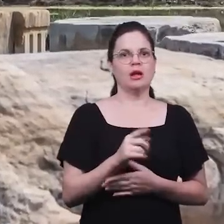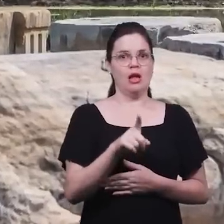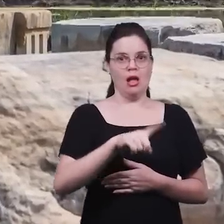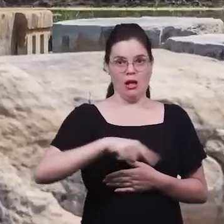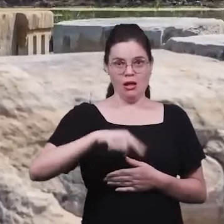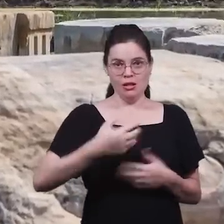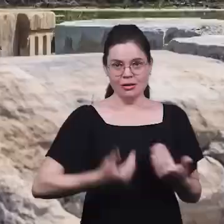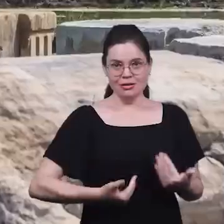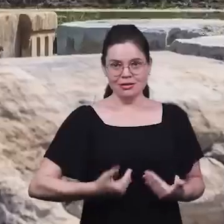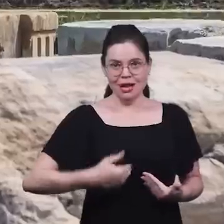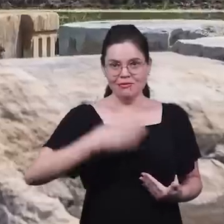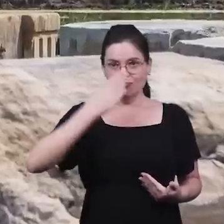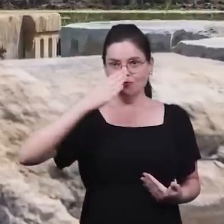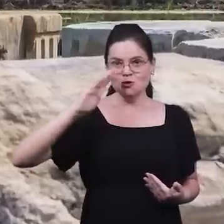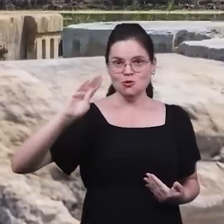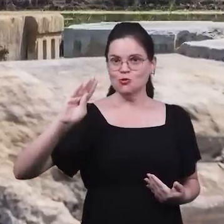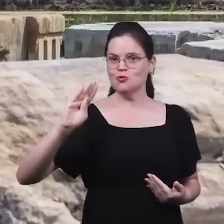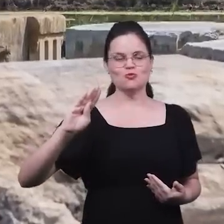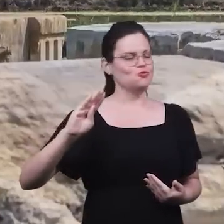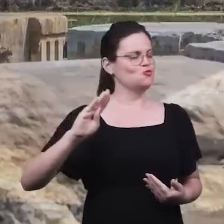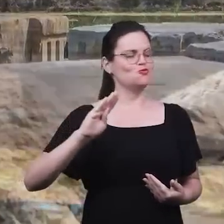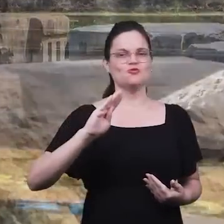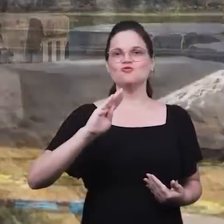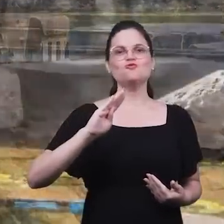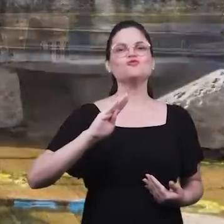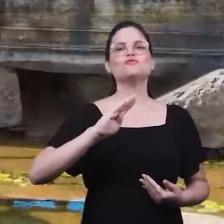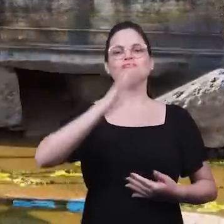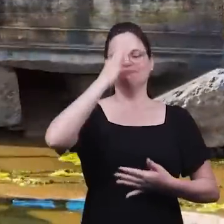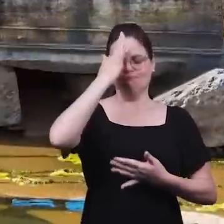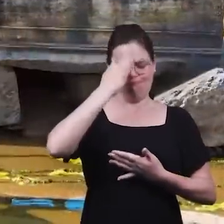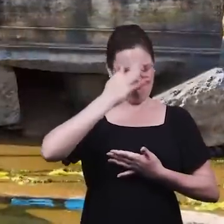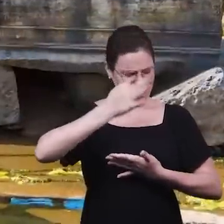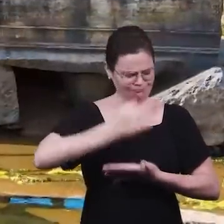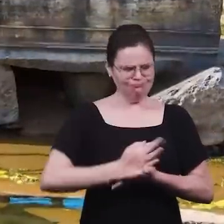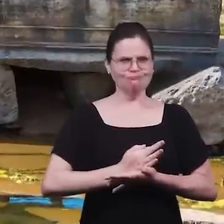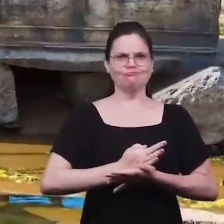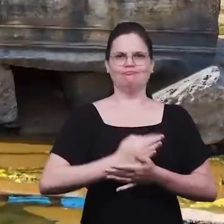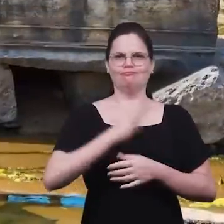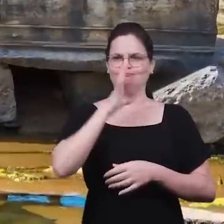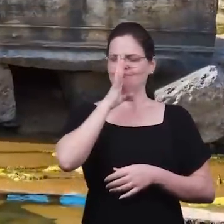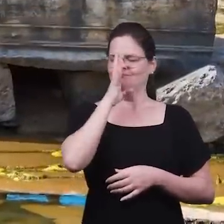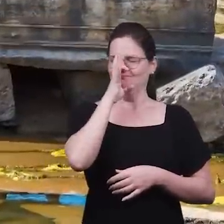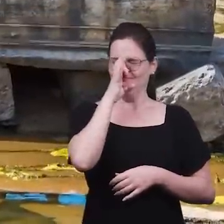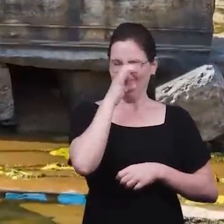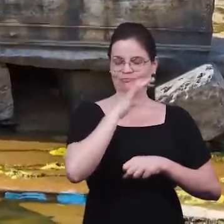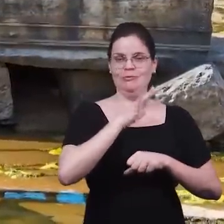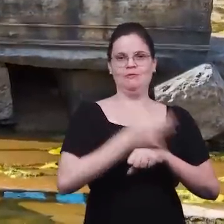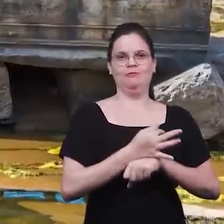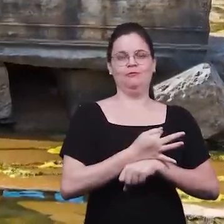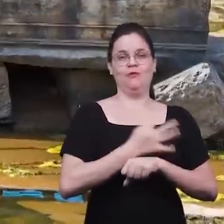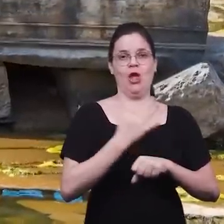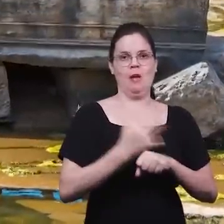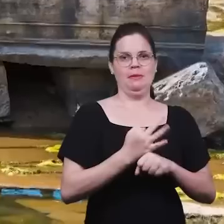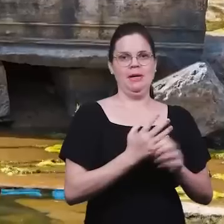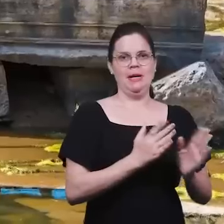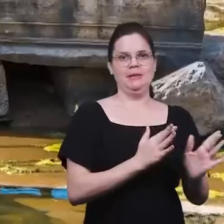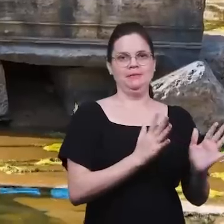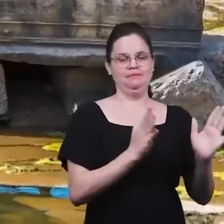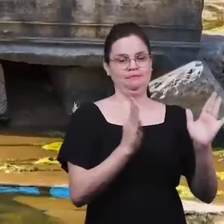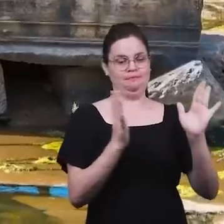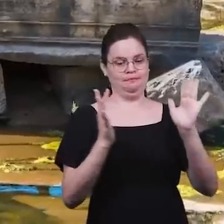a fé. Uma fé que veio até a outra igreja, que foi a